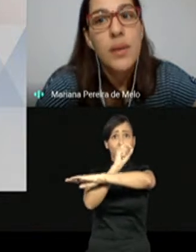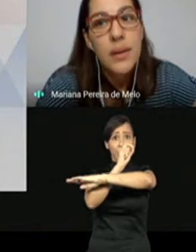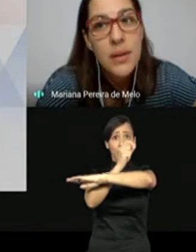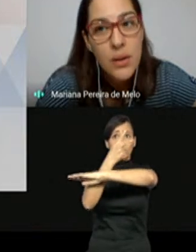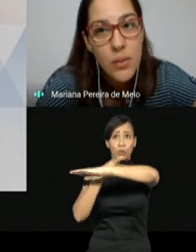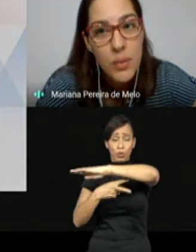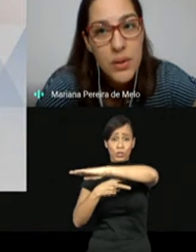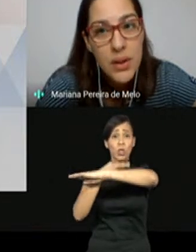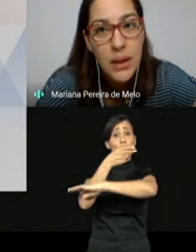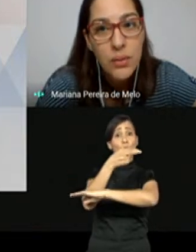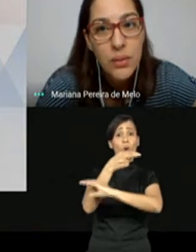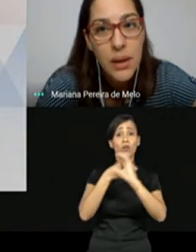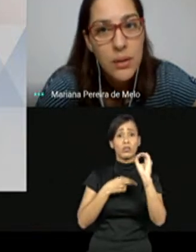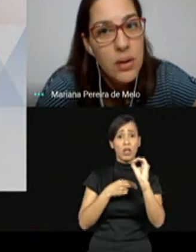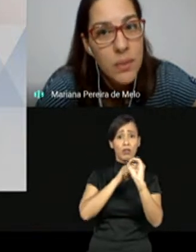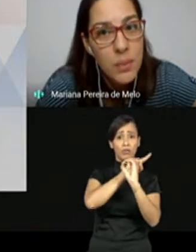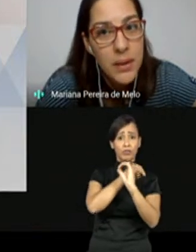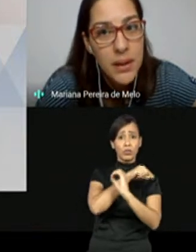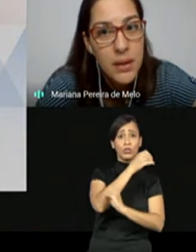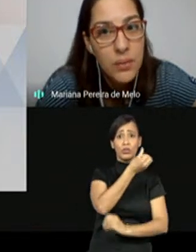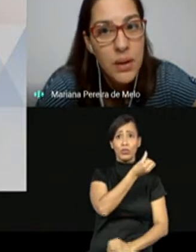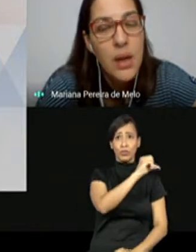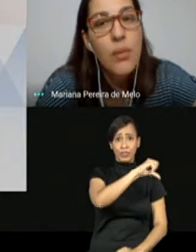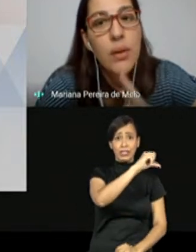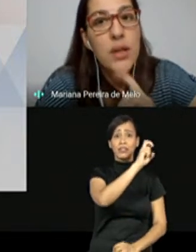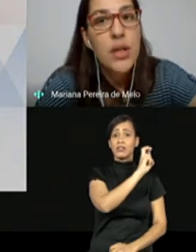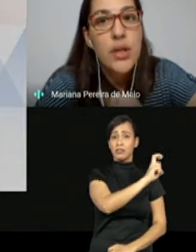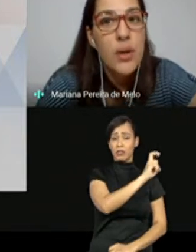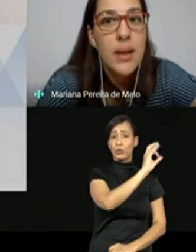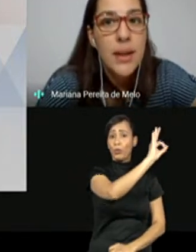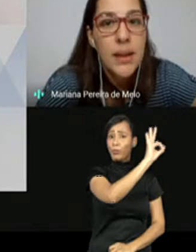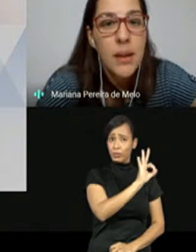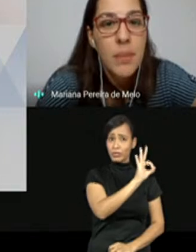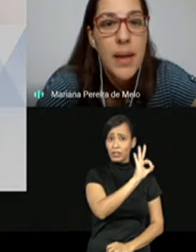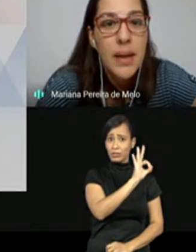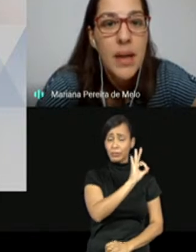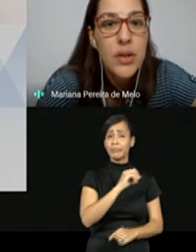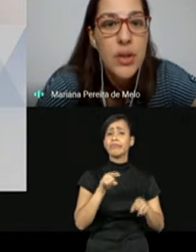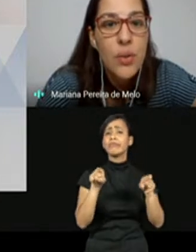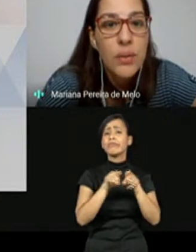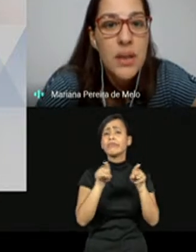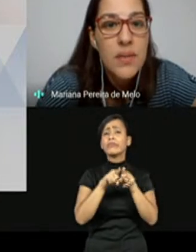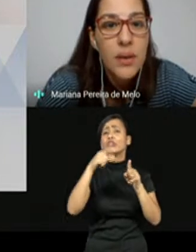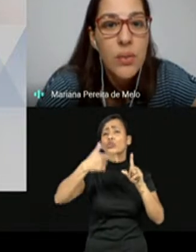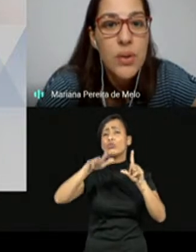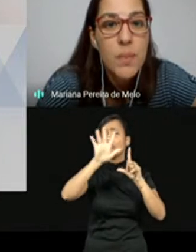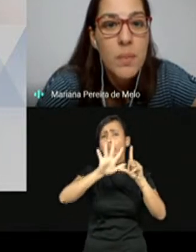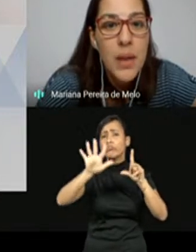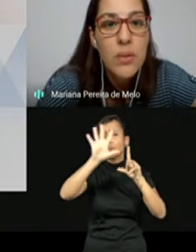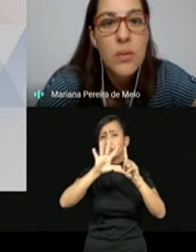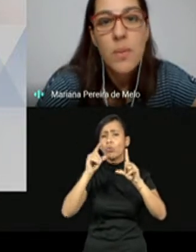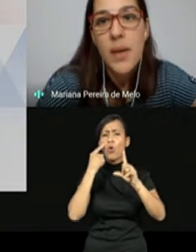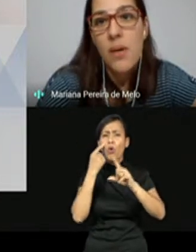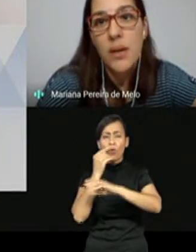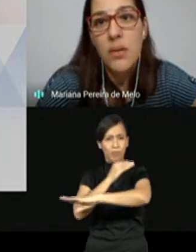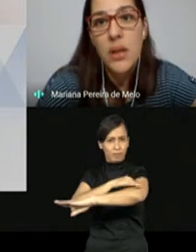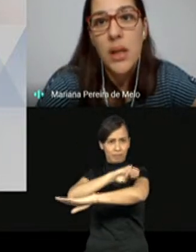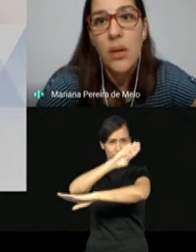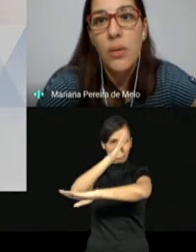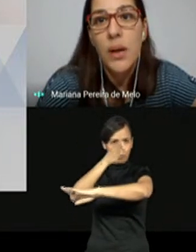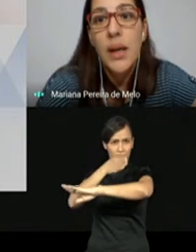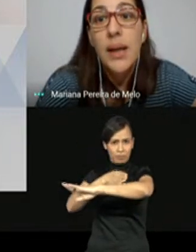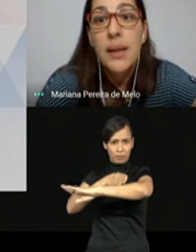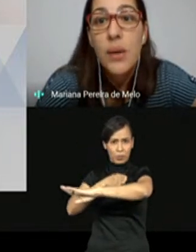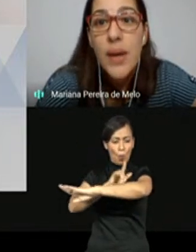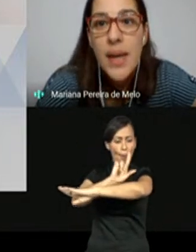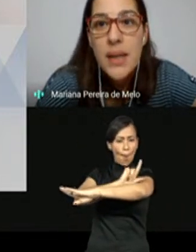a 95%. Normal padrão, quando a gente olha lá na tabela, a gente encontra esse valor de menos